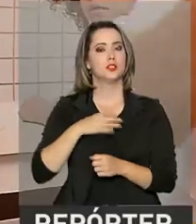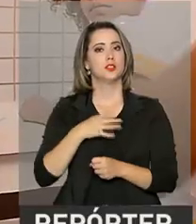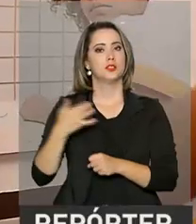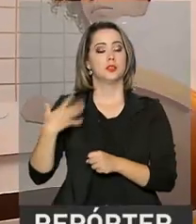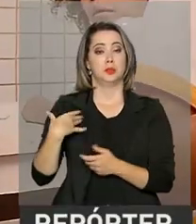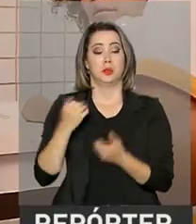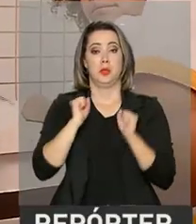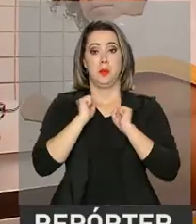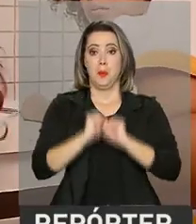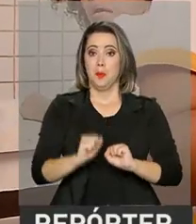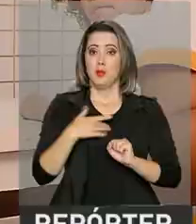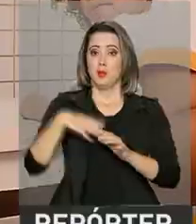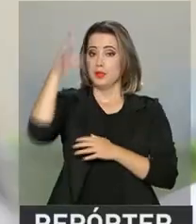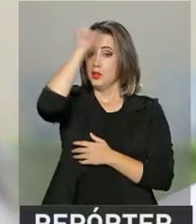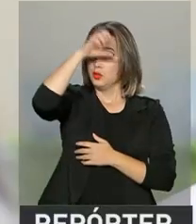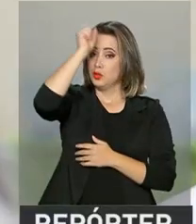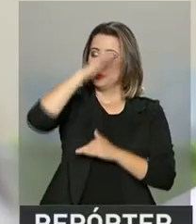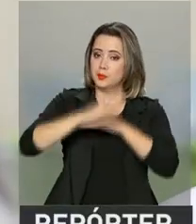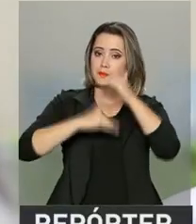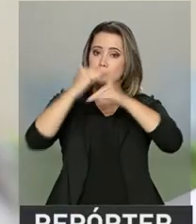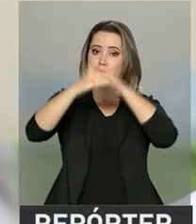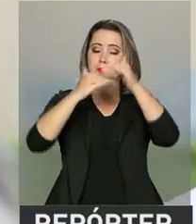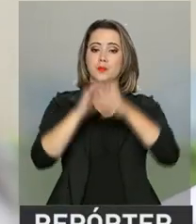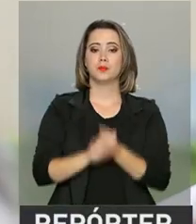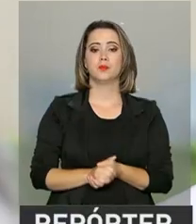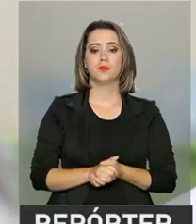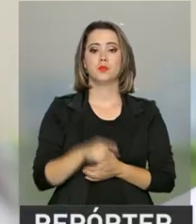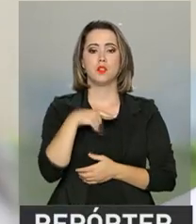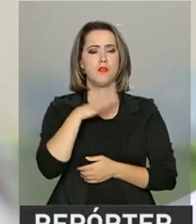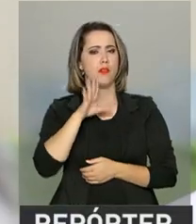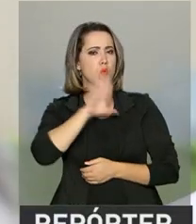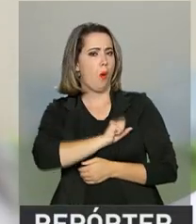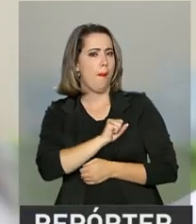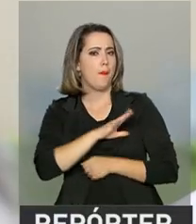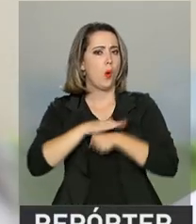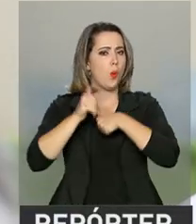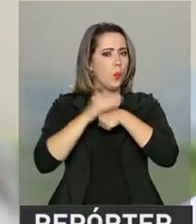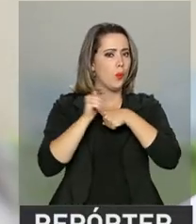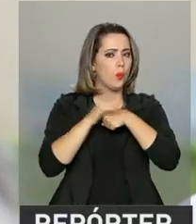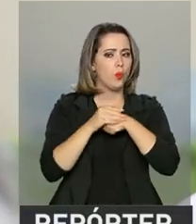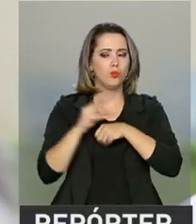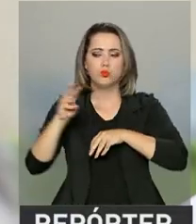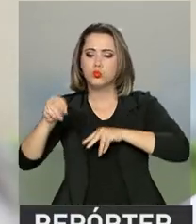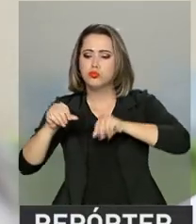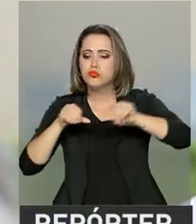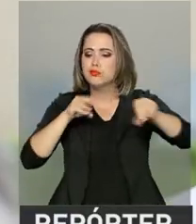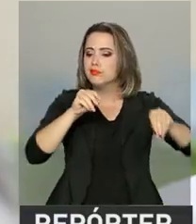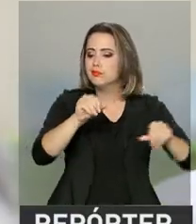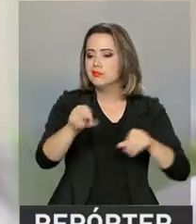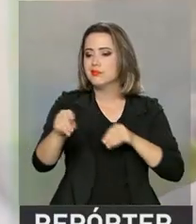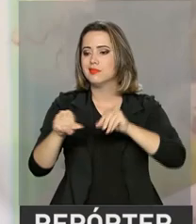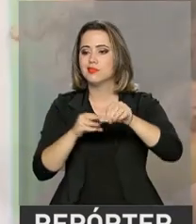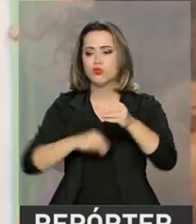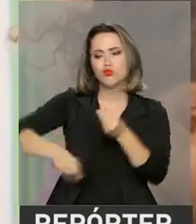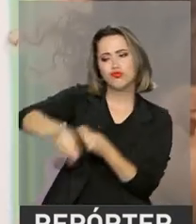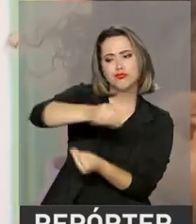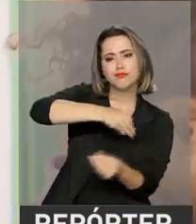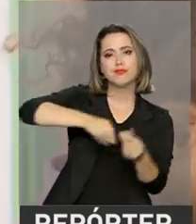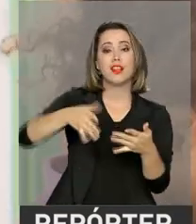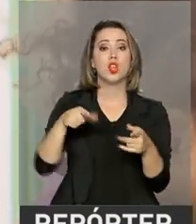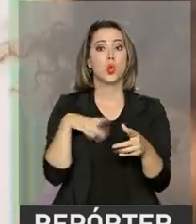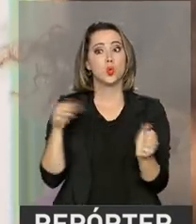para aprender cada vez mais. Você faz o amor, você faz com carinho, uma pitada de um e a pitada do outro, né?